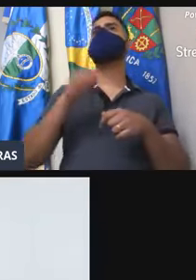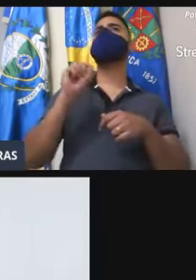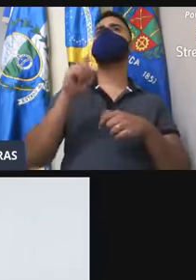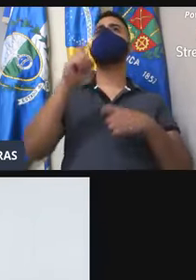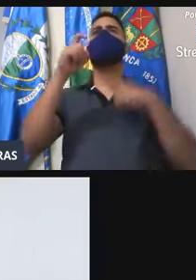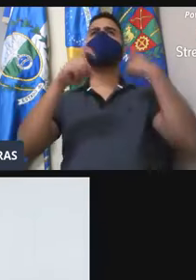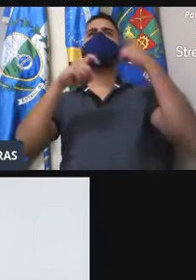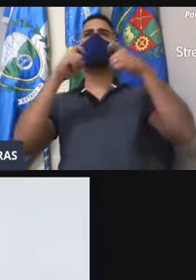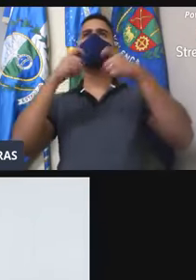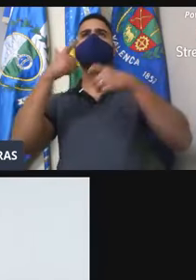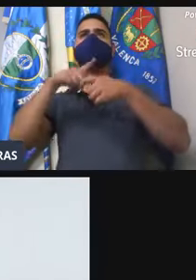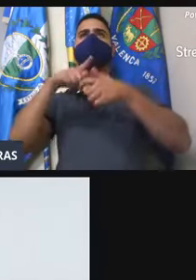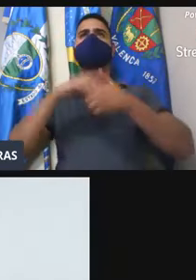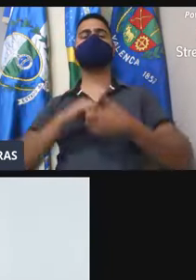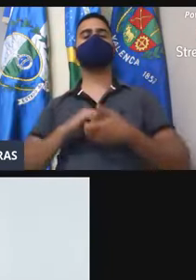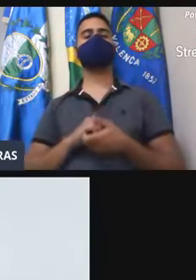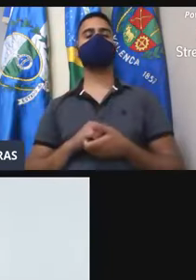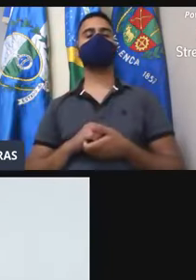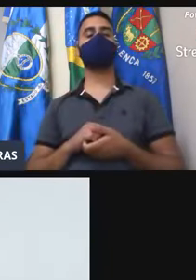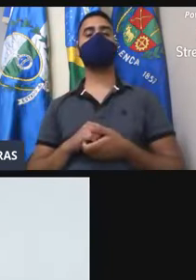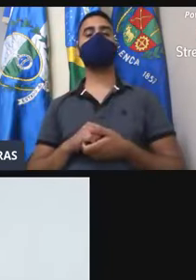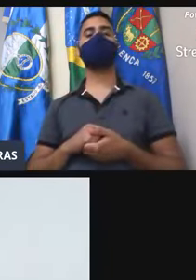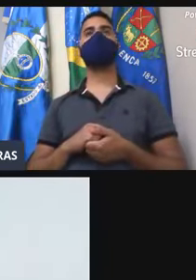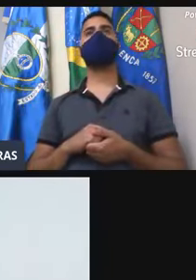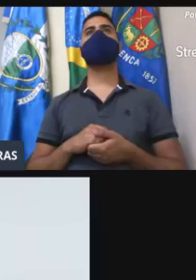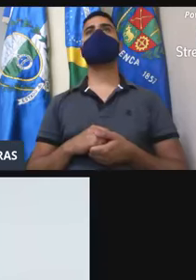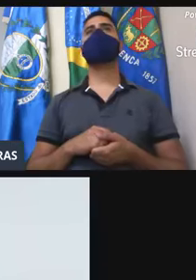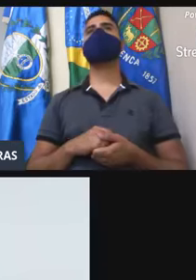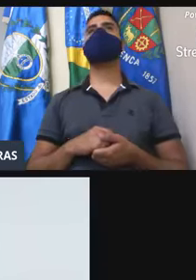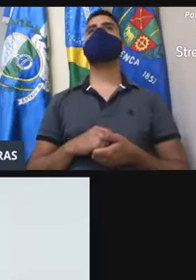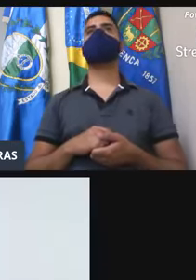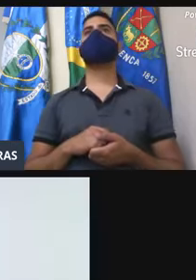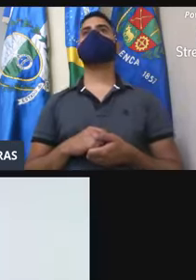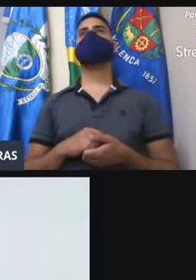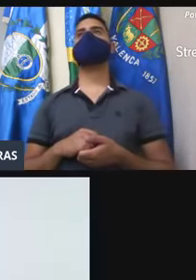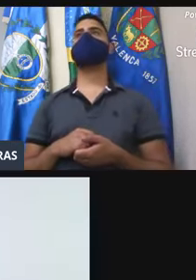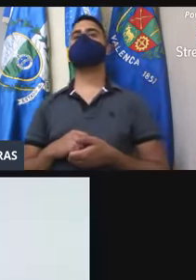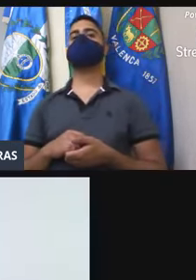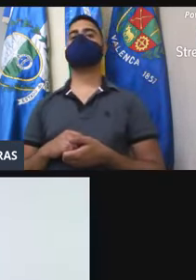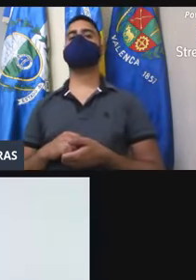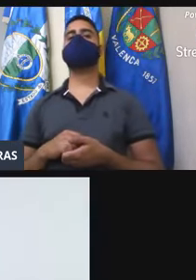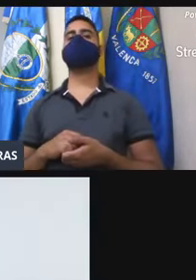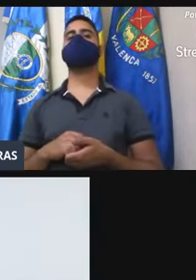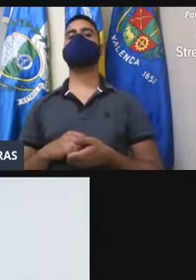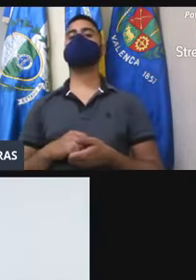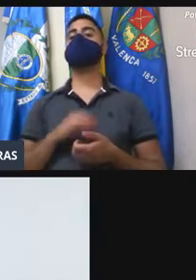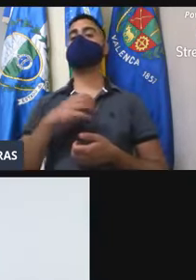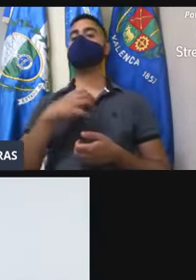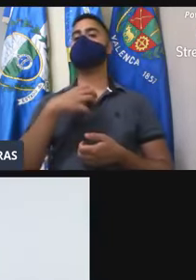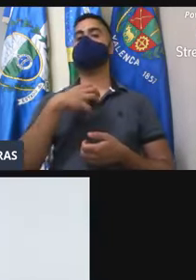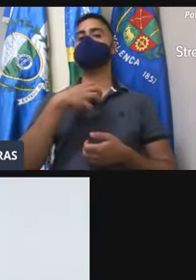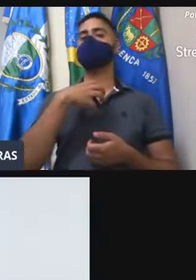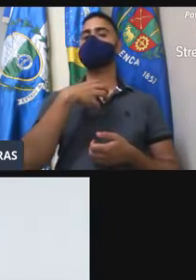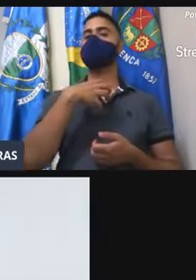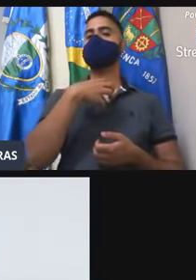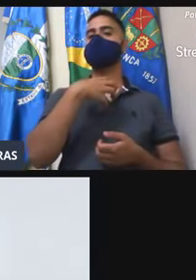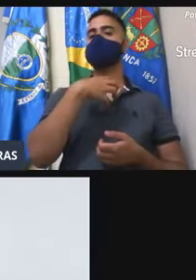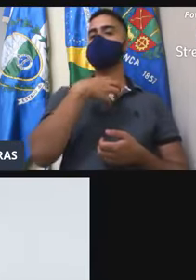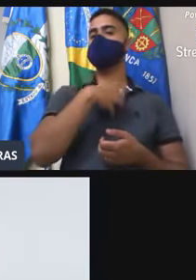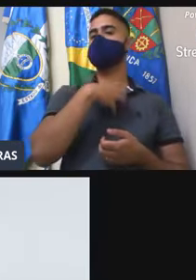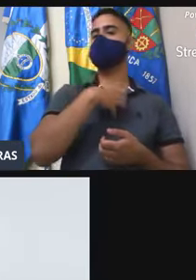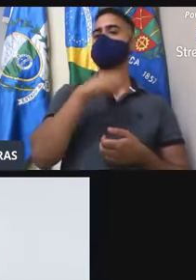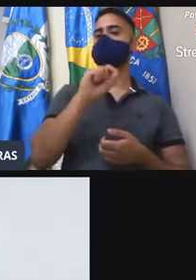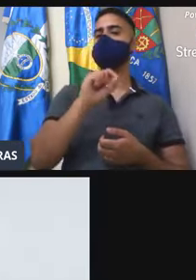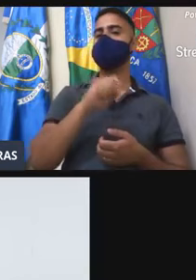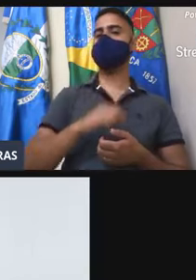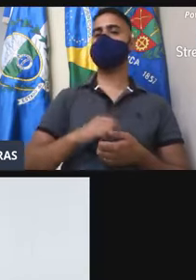redobrada. A gente sentiu, né, que se não tomarmos, né, uma